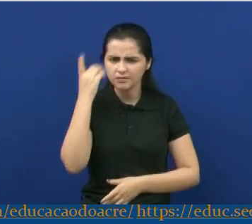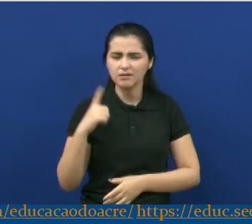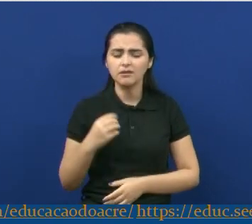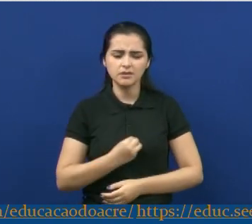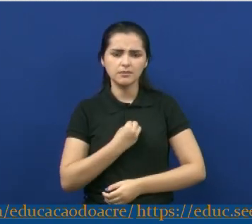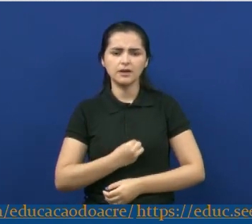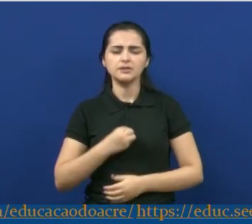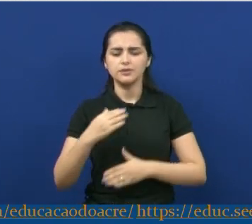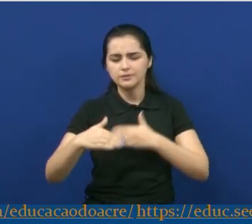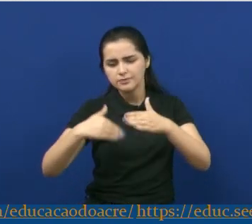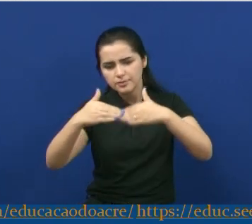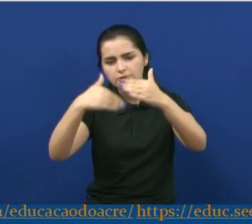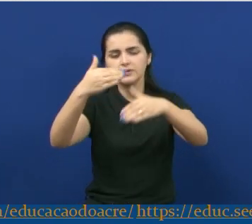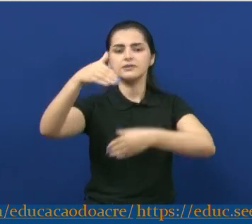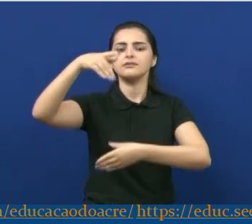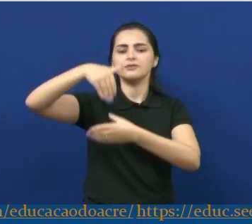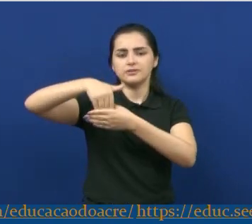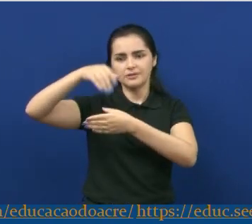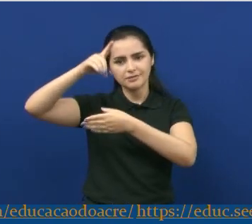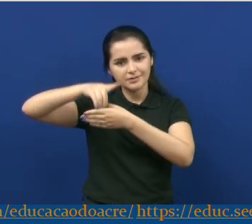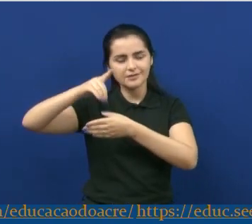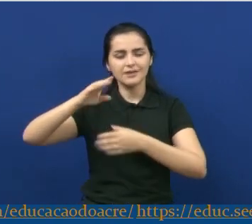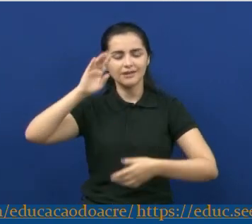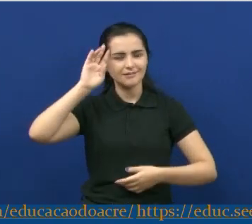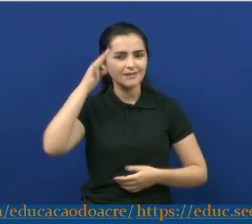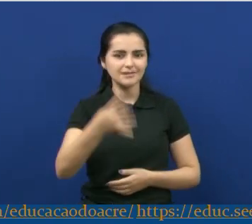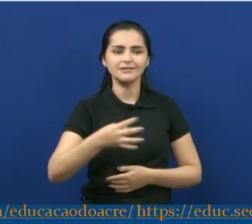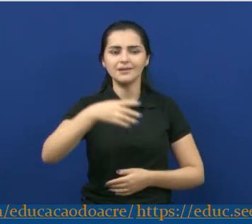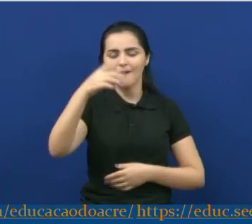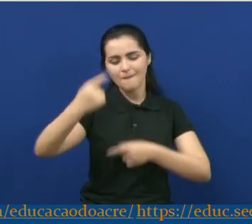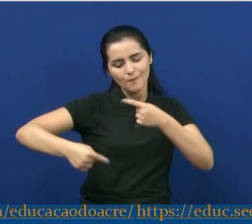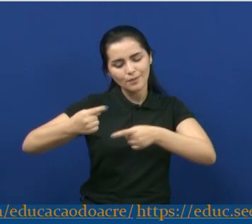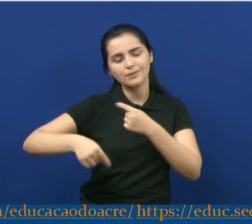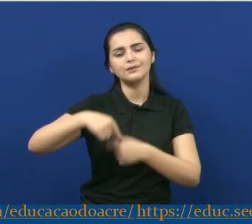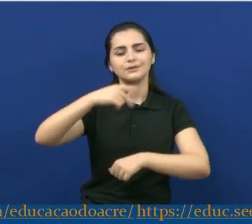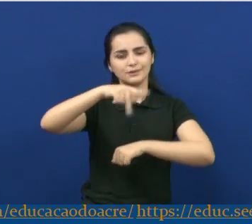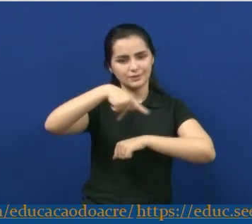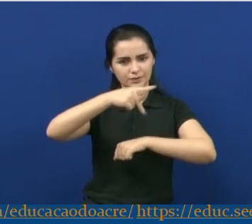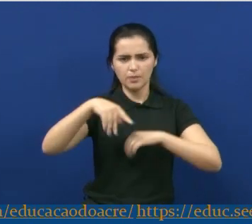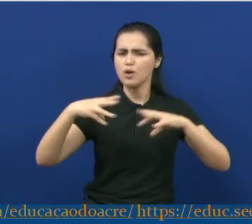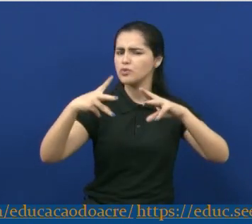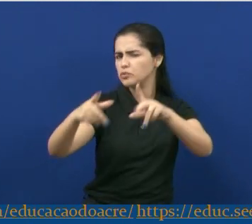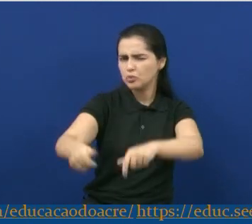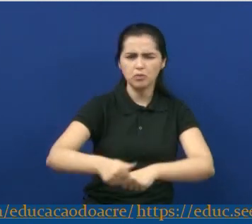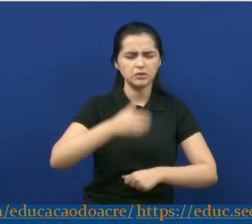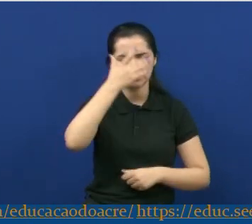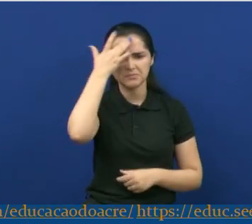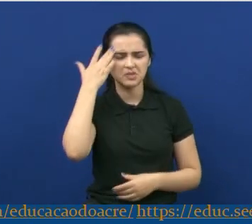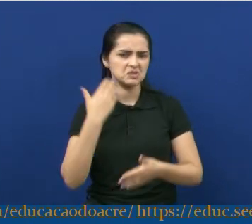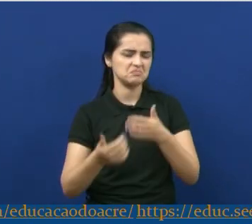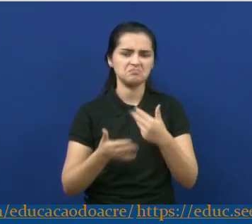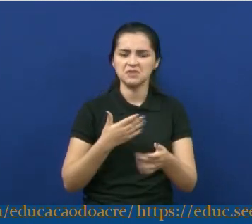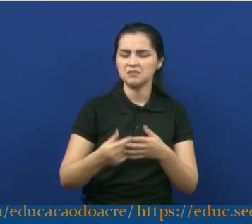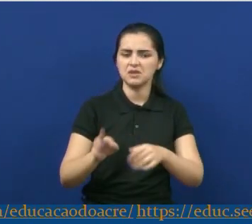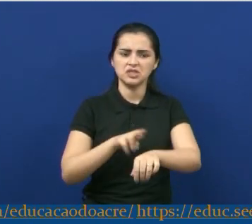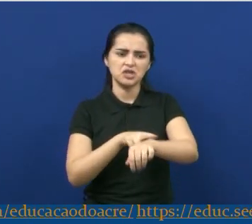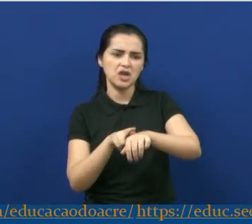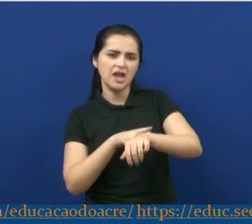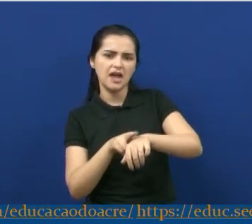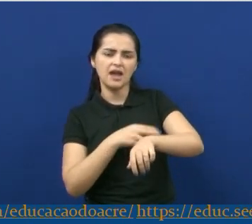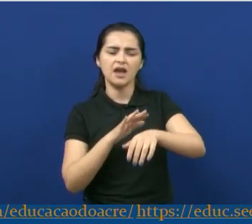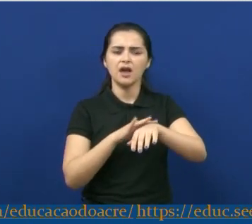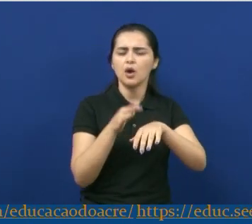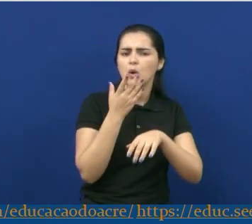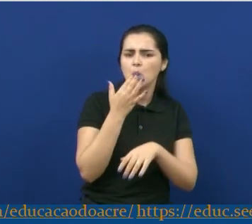do processo eleitoral e das decisões políticas de um país. Então, todo mundo, independente de raça, de cor,